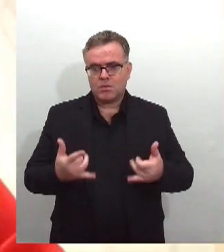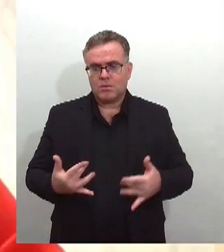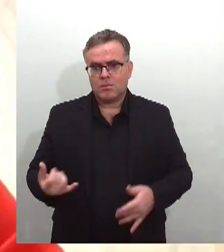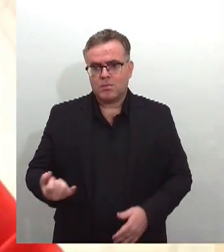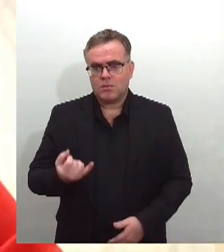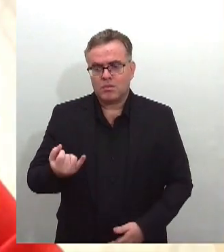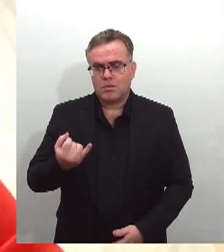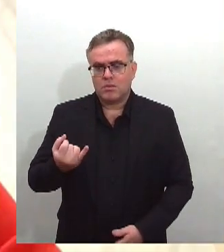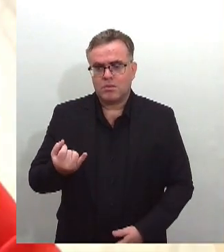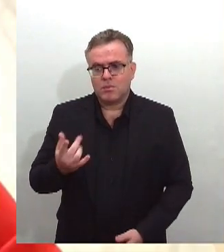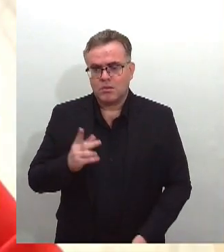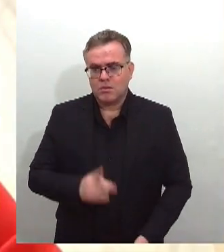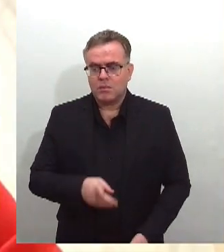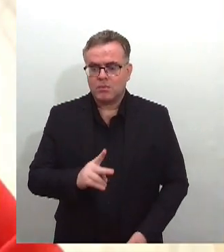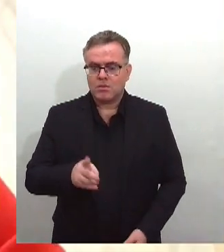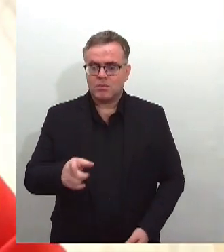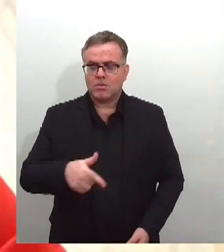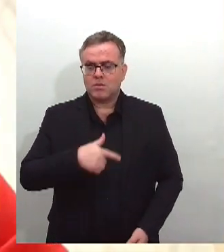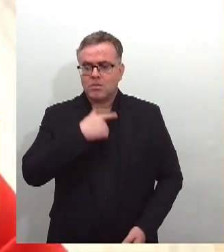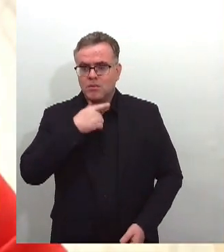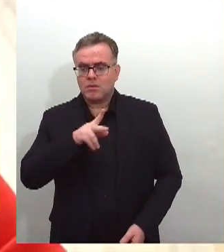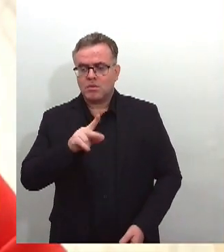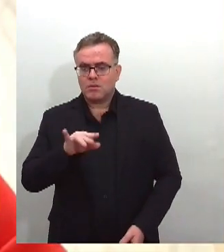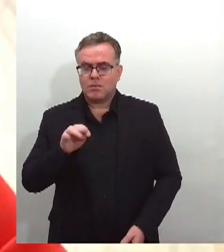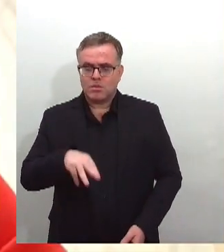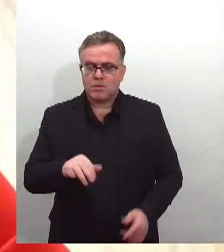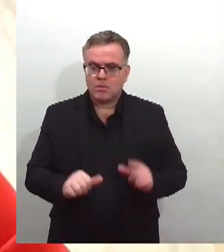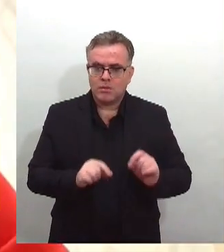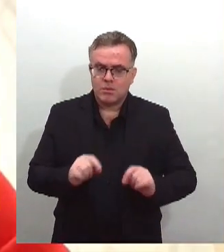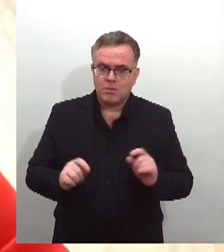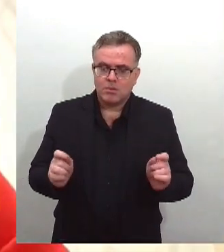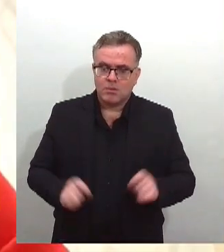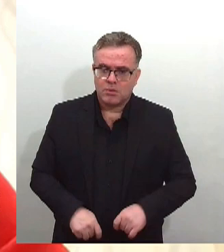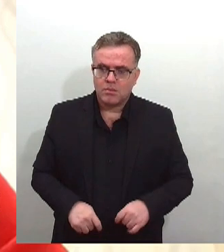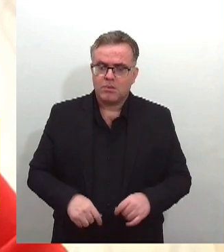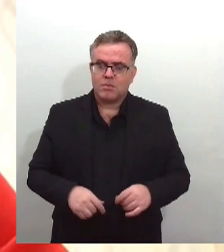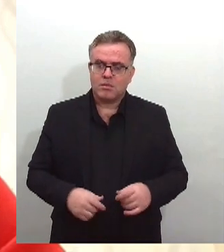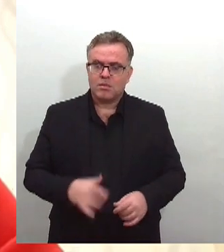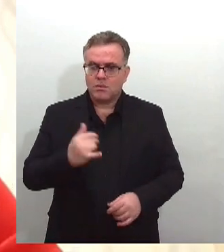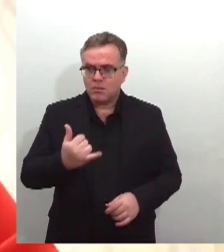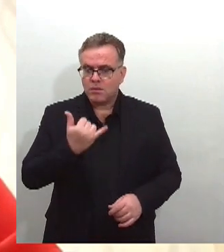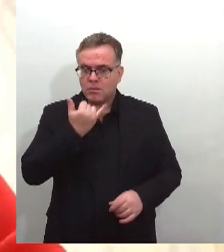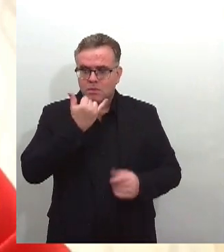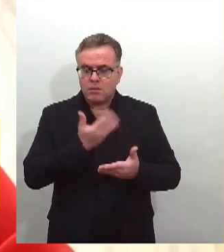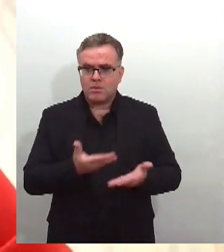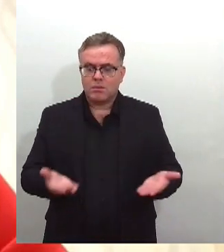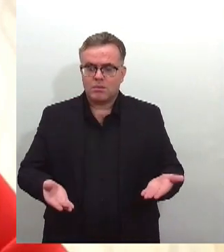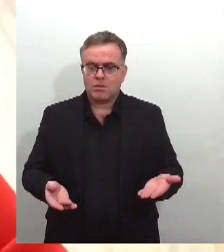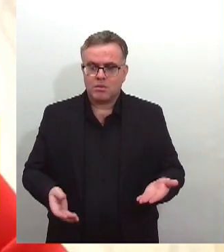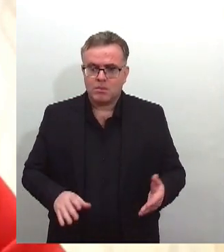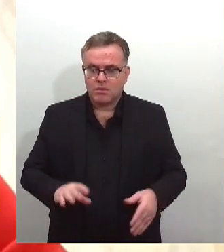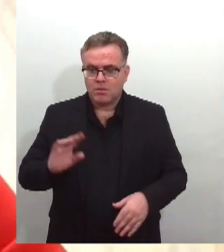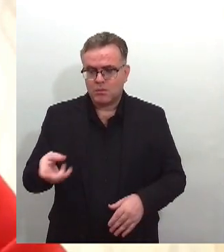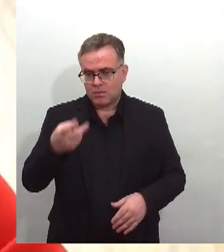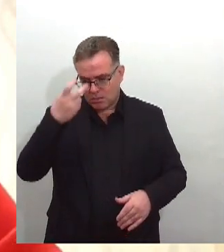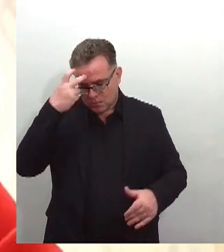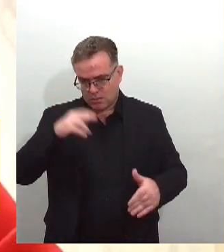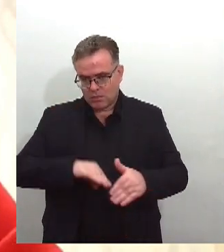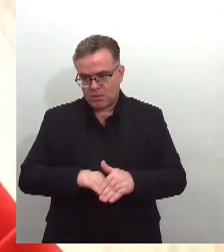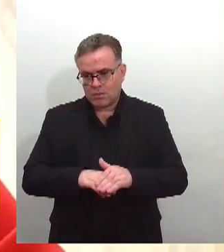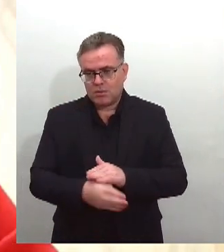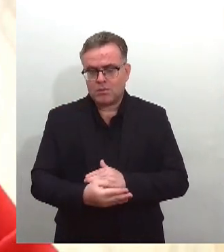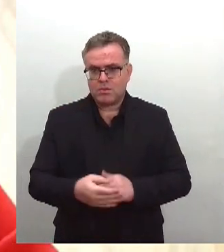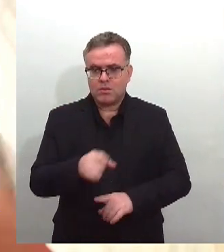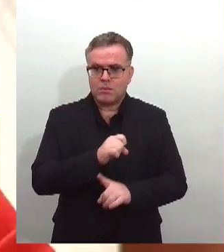a mulher vítima de agressão, ela se sente vítima. Porque, infelizmente, existe a cultura arraigada na nossa sociedade que é